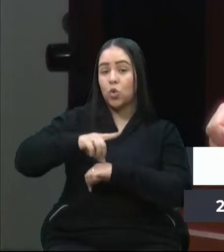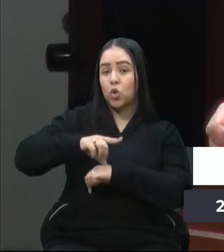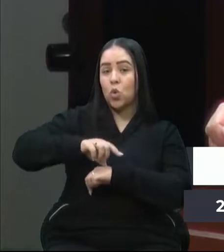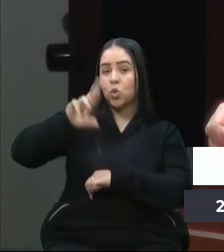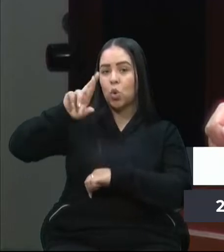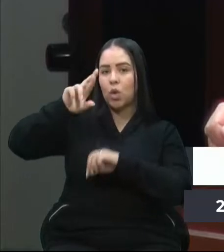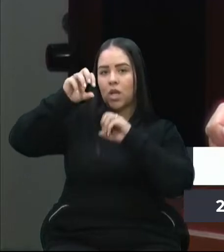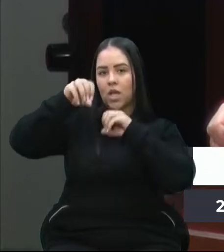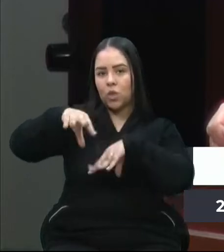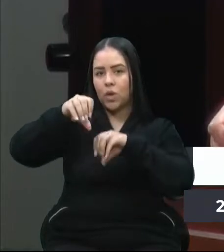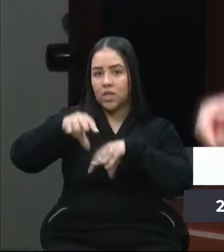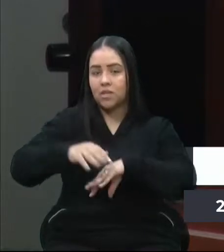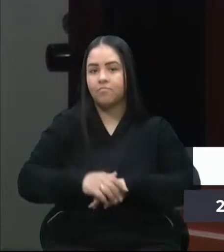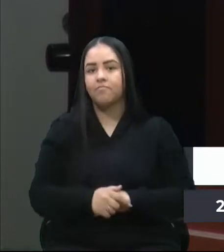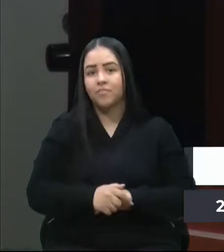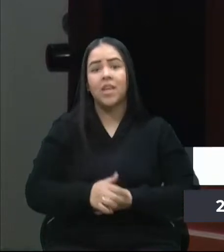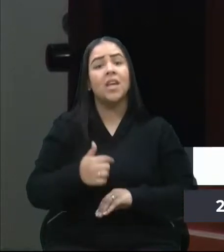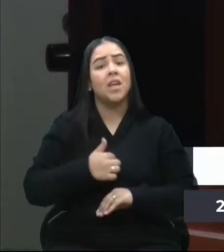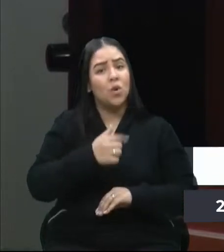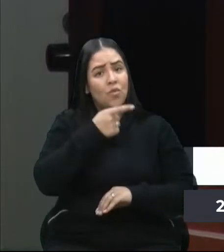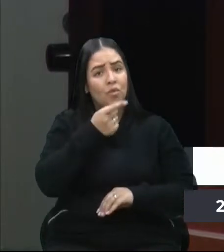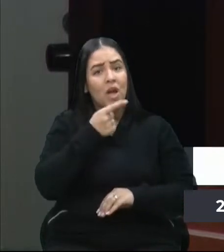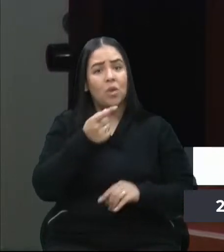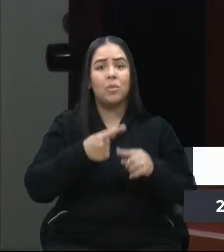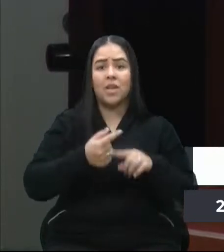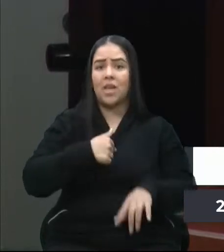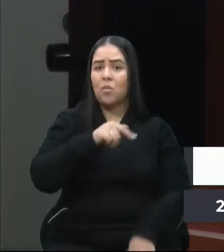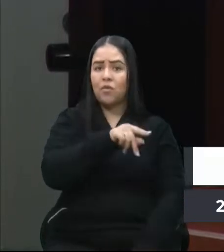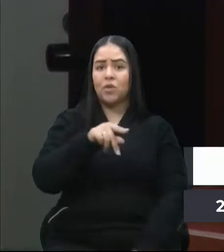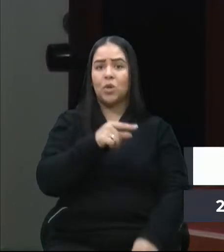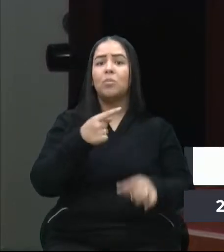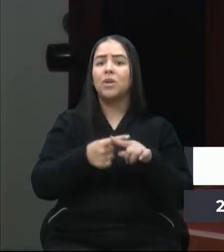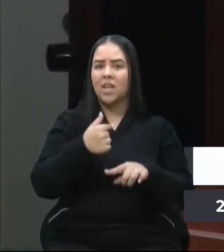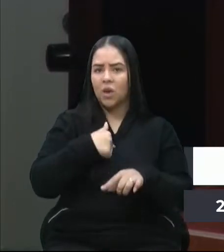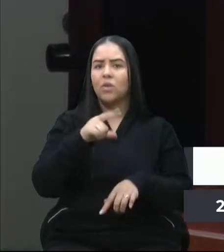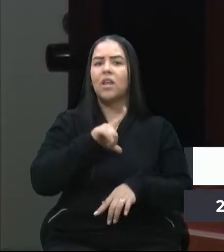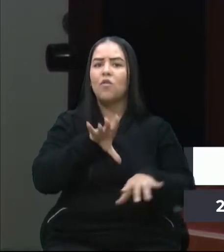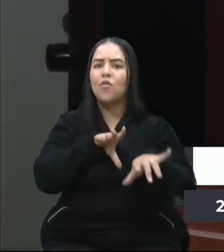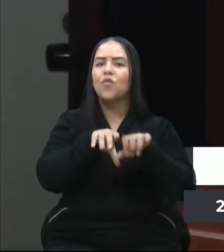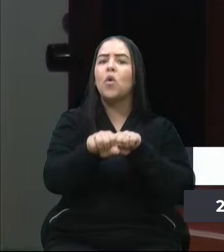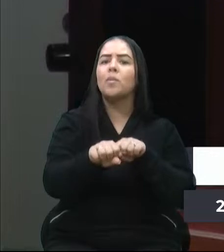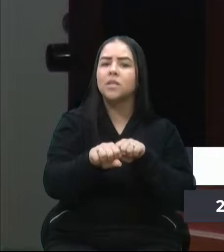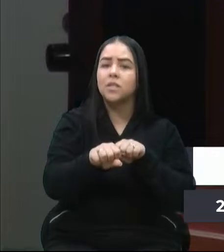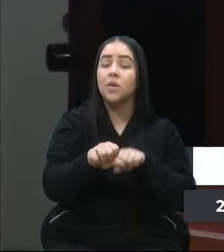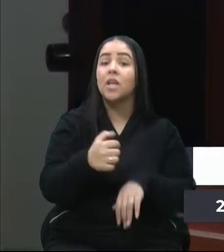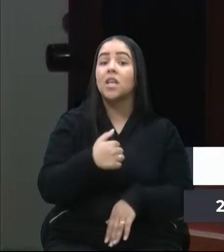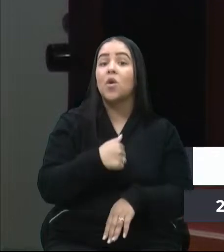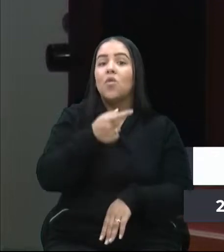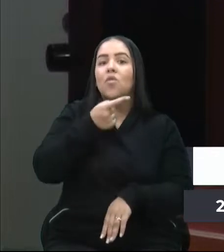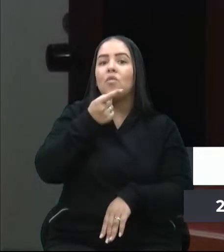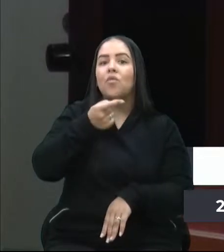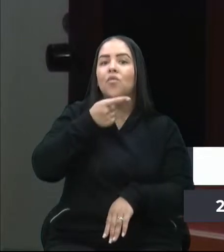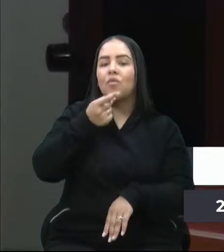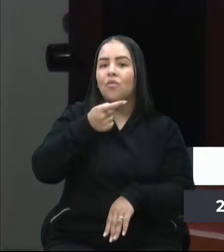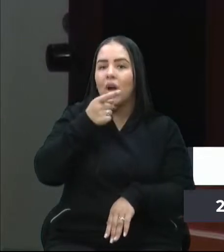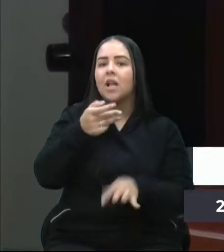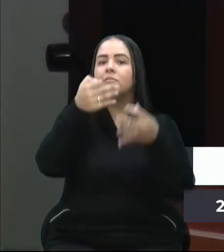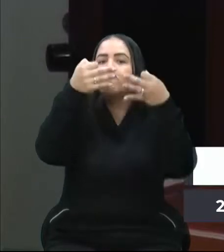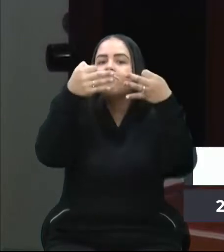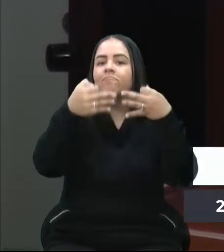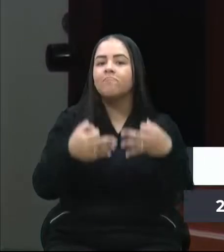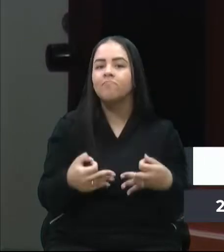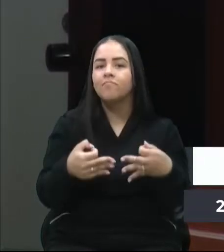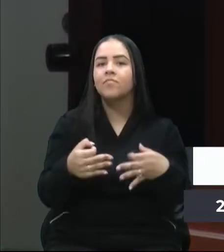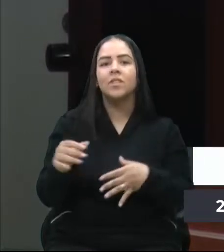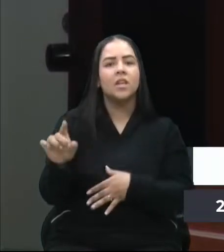educação. Então falo por ser professor, mas também por ter formação. E eu afirmo com contundência, não